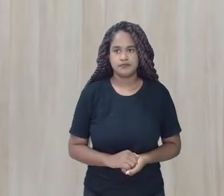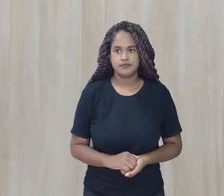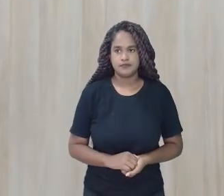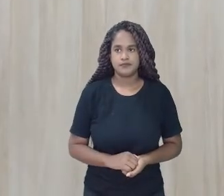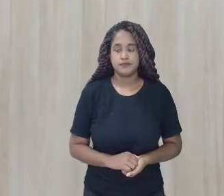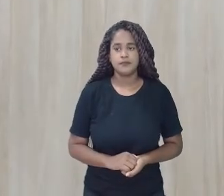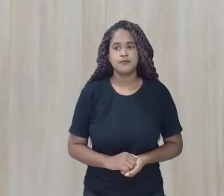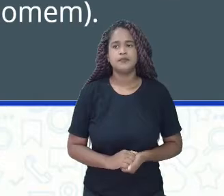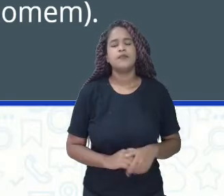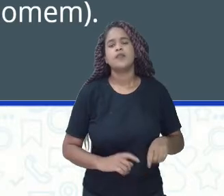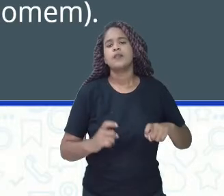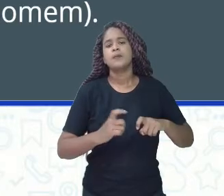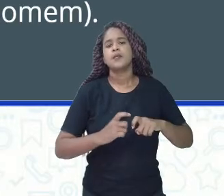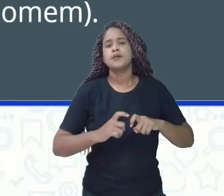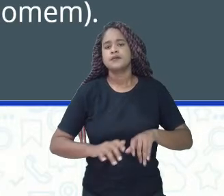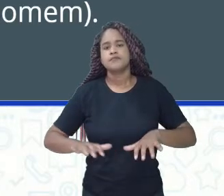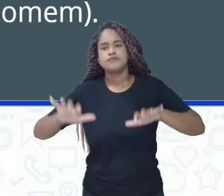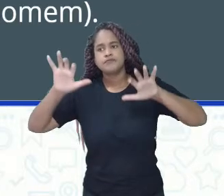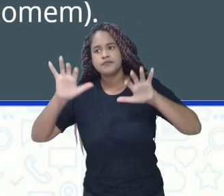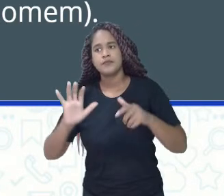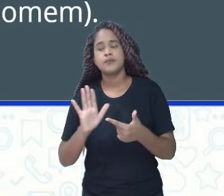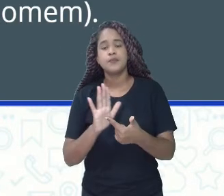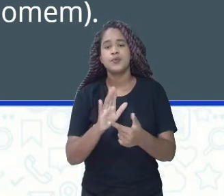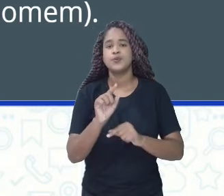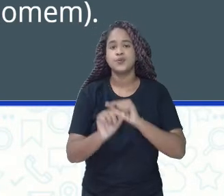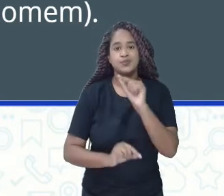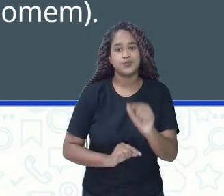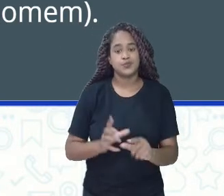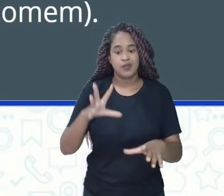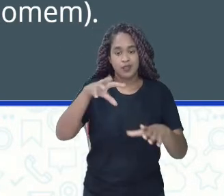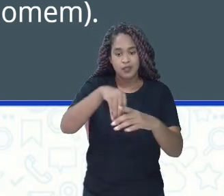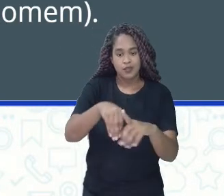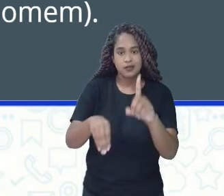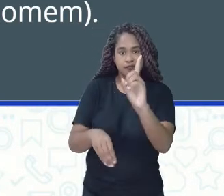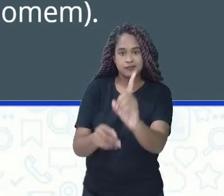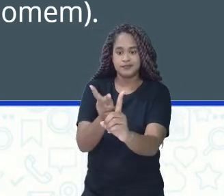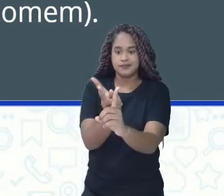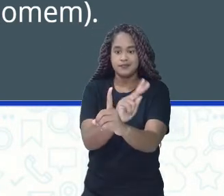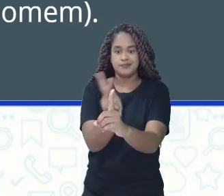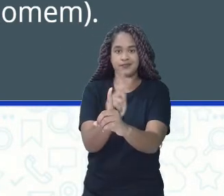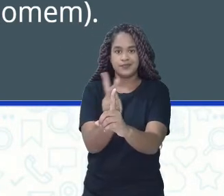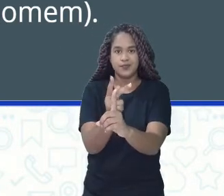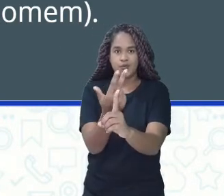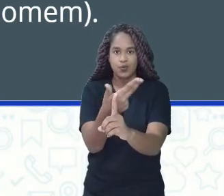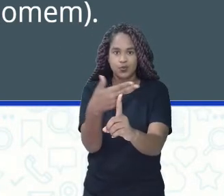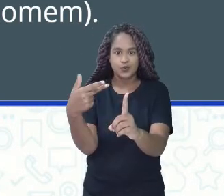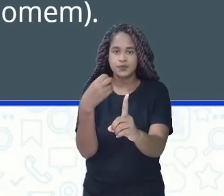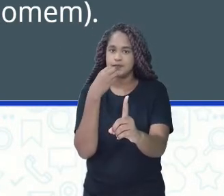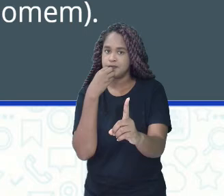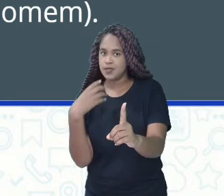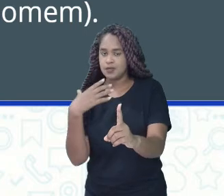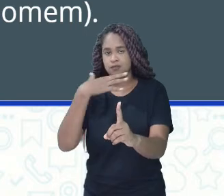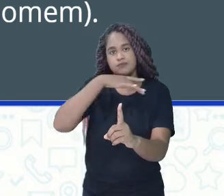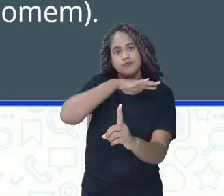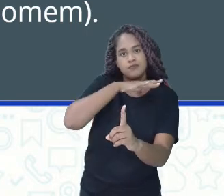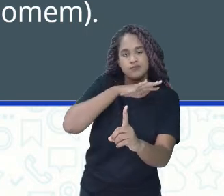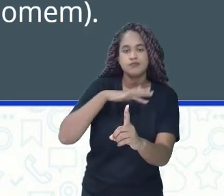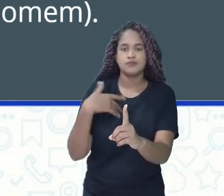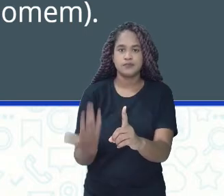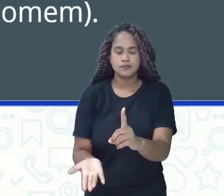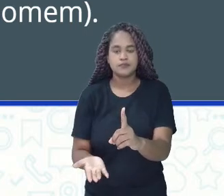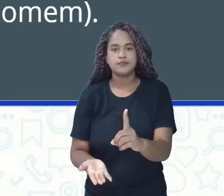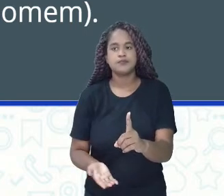O Médico e o Monstro nos apresenta uma dualidade, né? Bem e o mal, na qual ambos coexistem como atributos